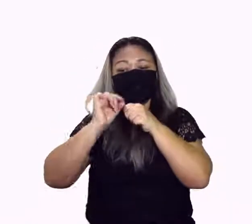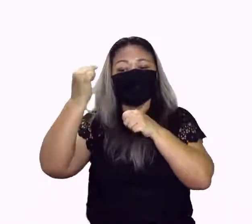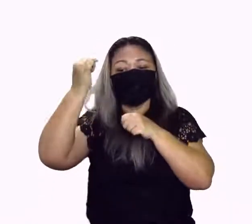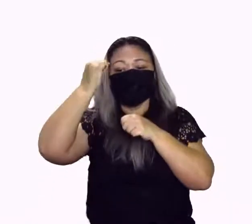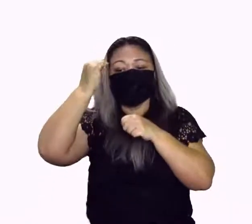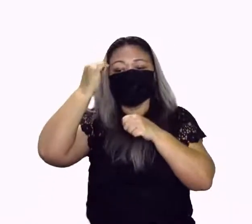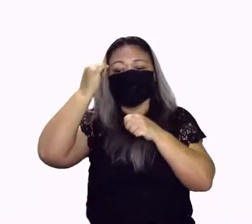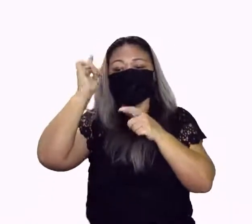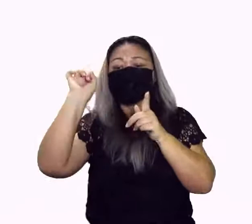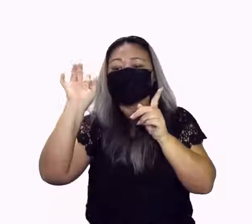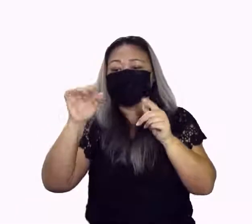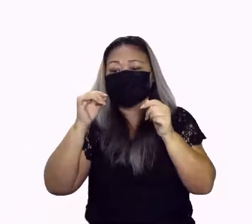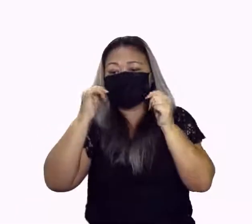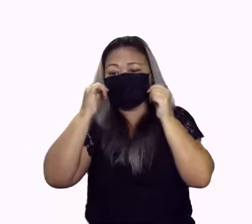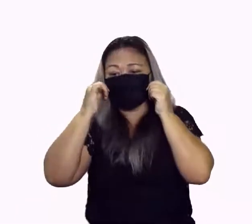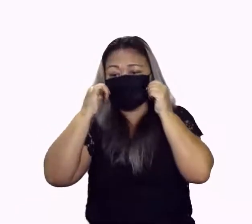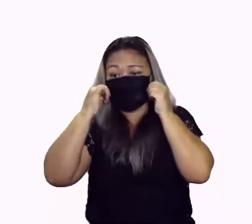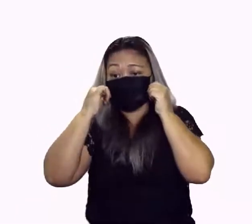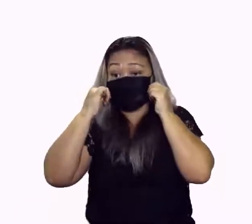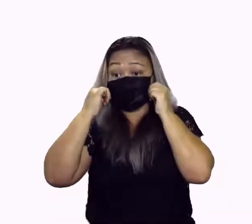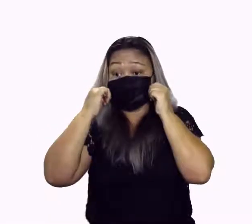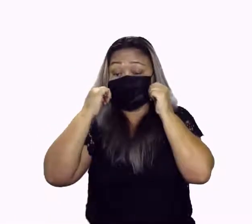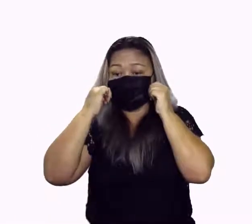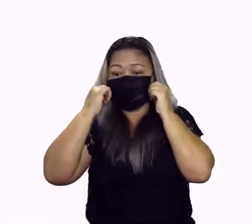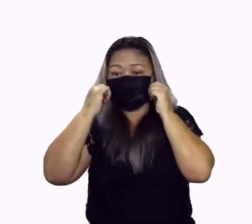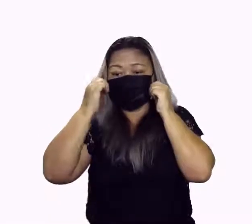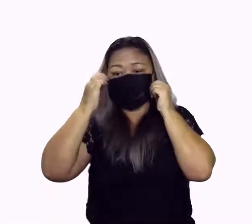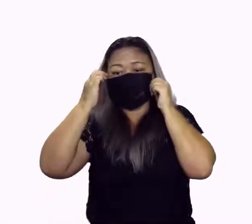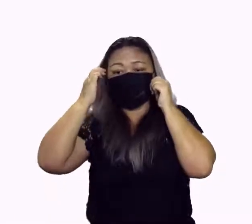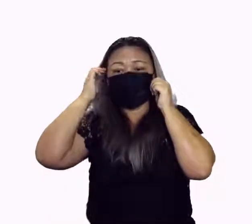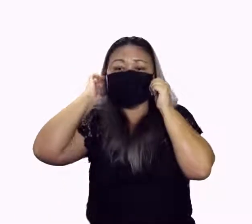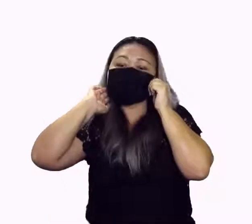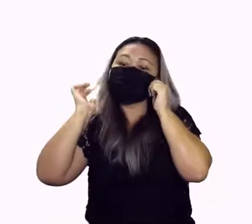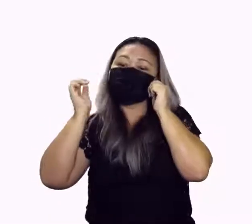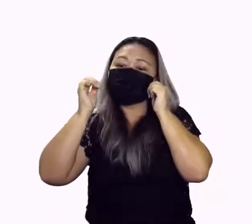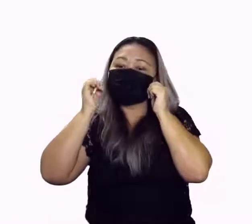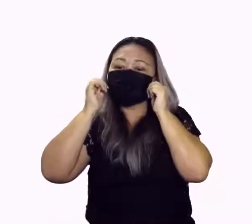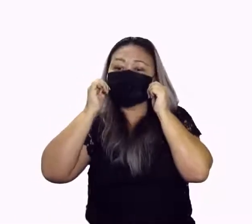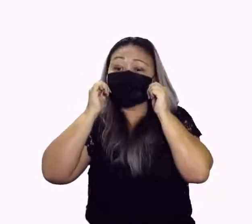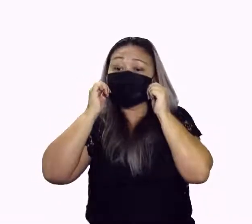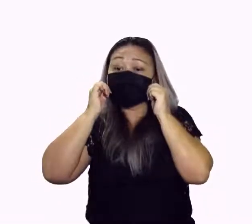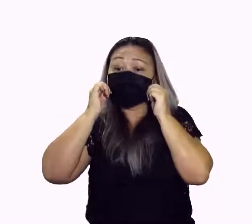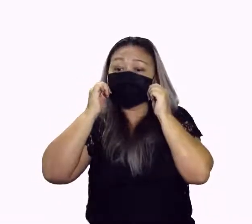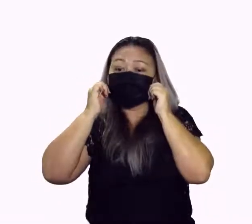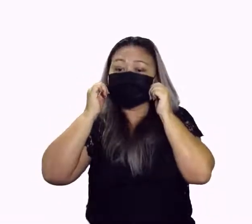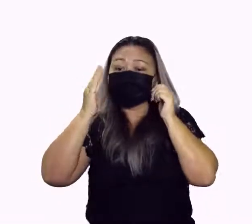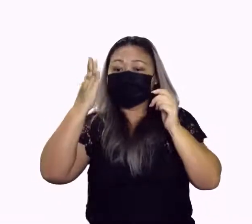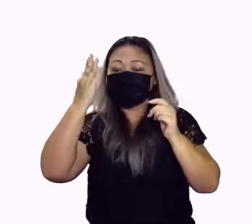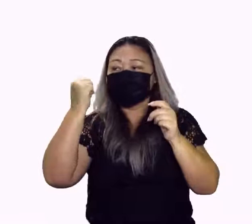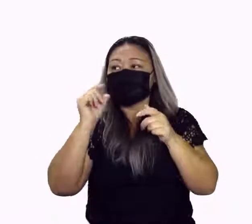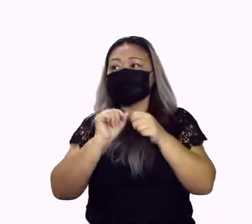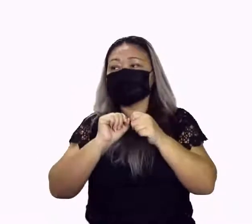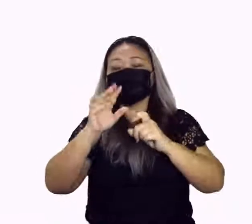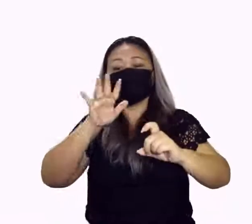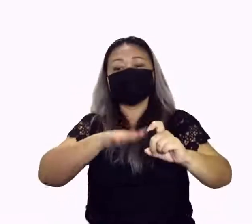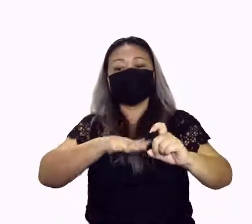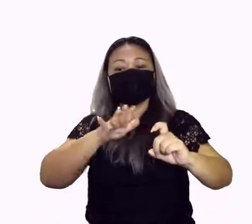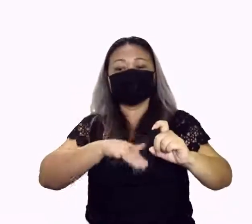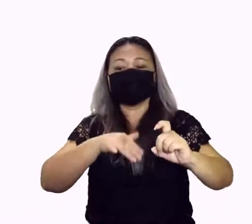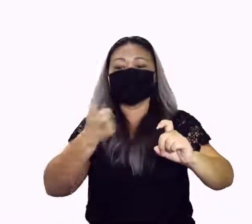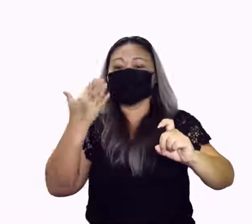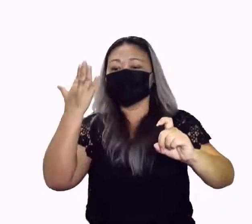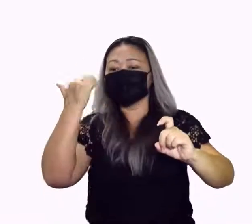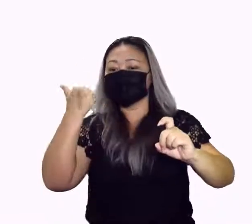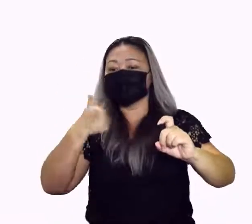pensamento, reflexivo. Vamos lá. O que é saber mítico? Se eu souber o que é saber mítico,